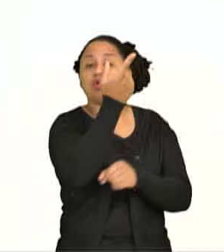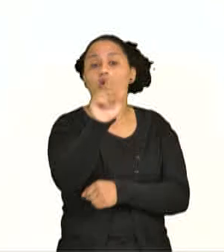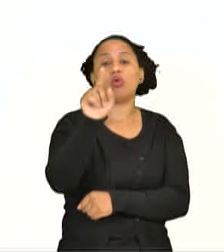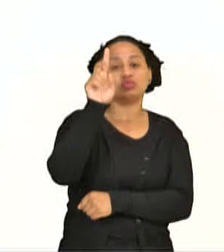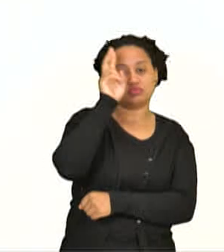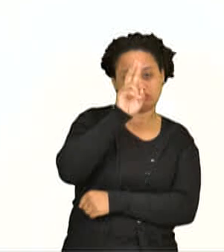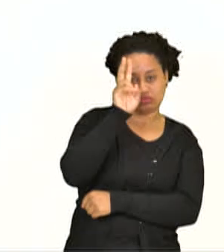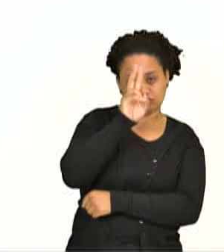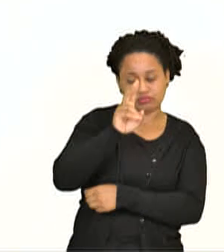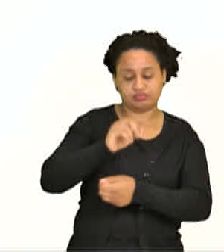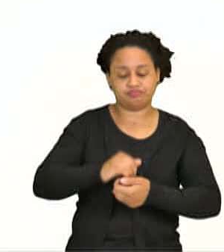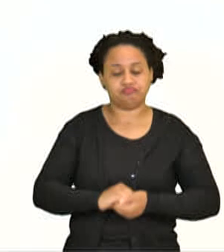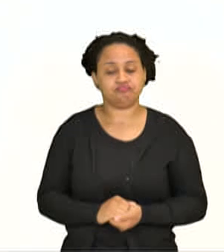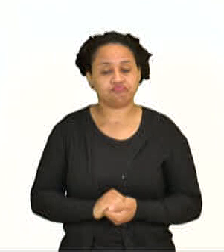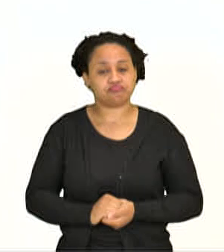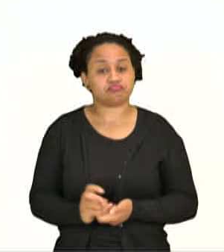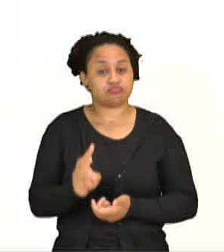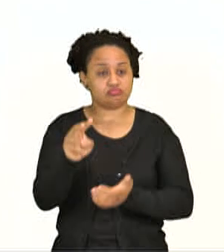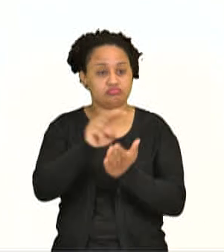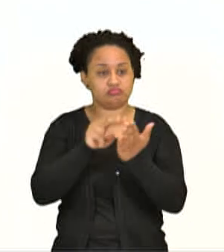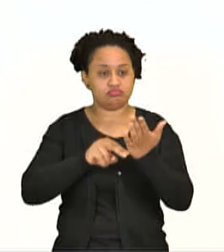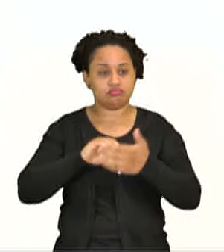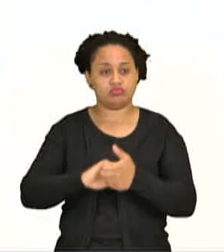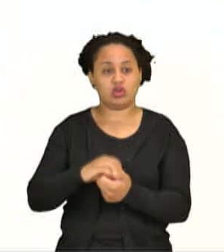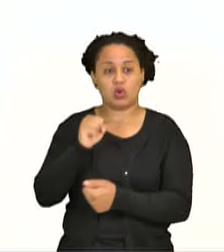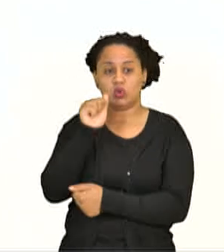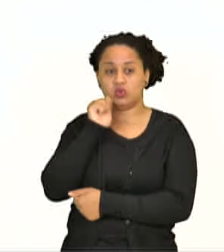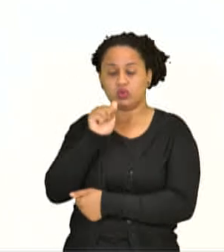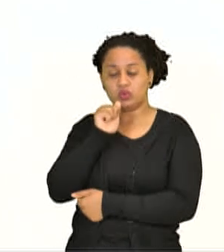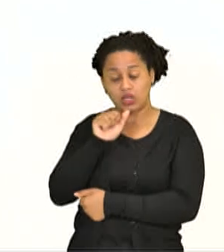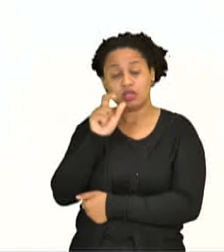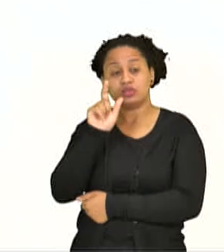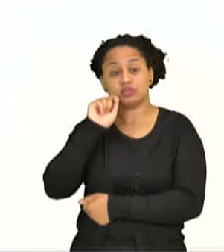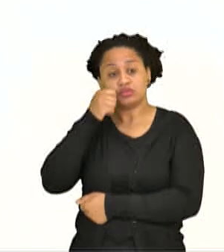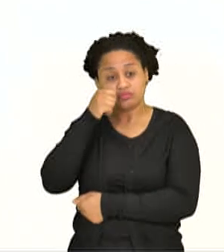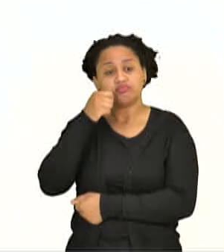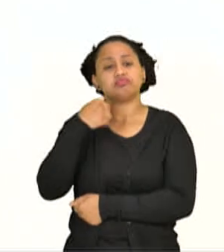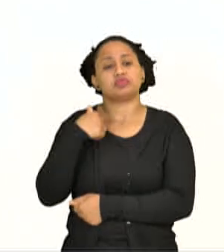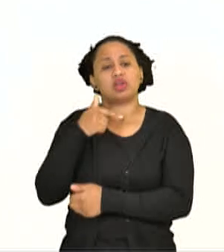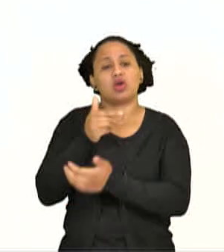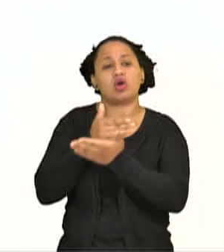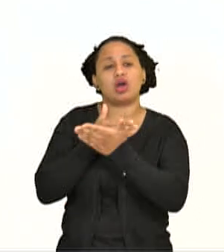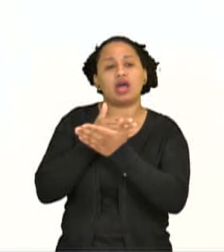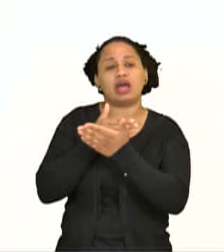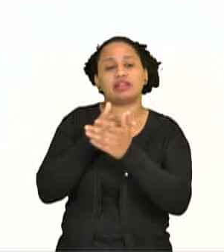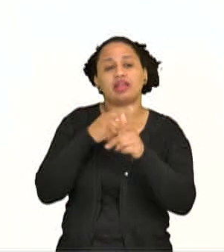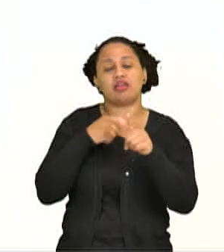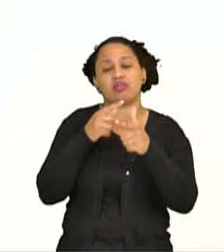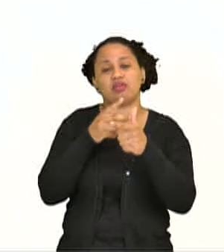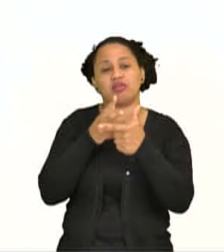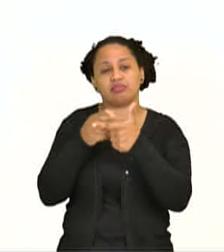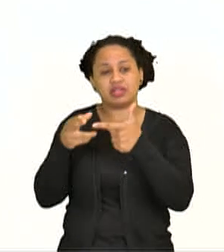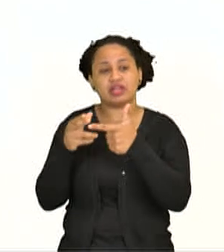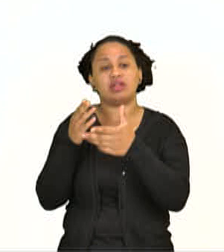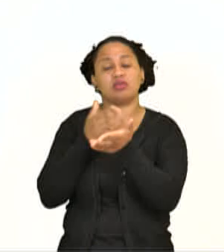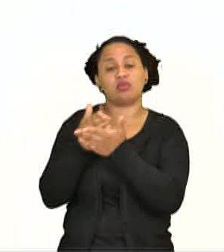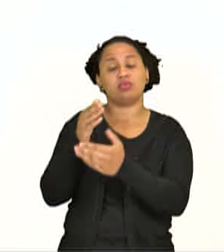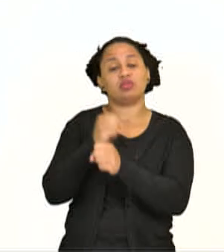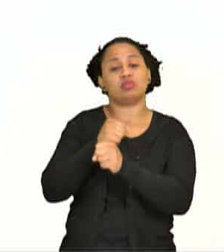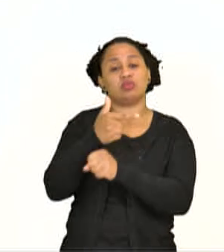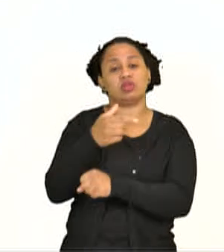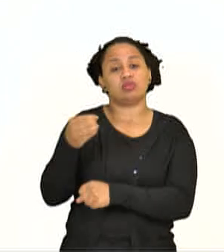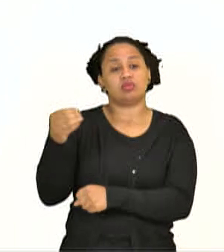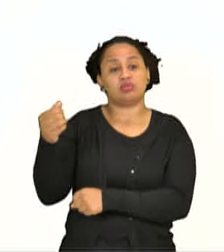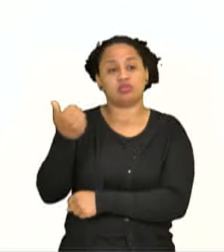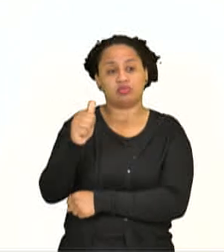leitura. 8 Mulheres e um Segredo, episódio derivado da série iniciada em 2001. Olha a versão aqui original. Por